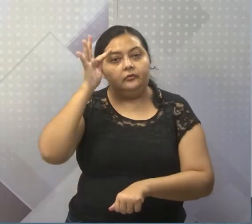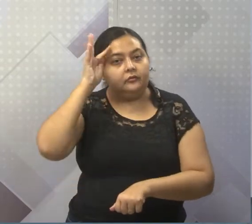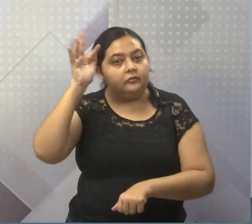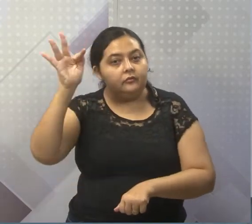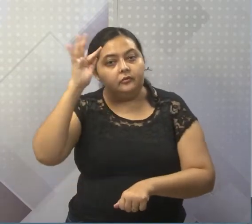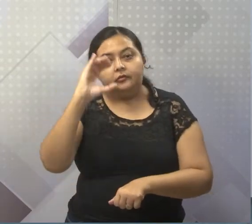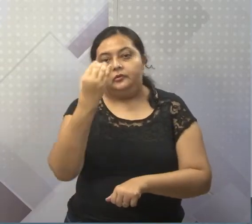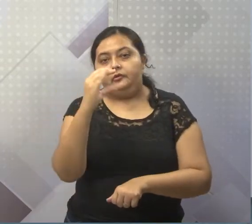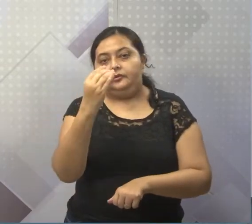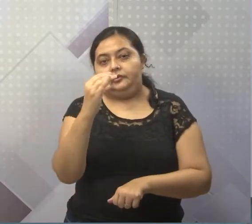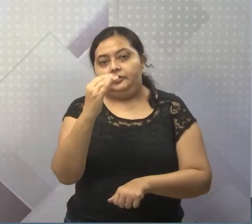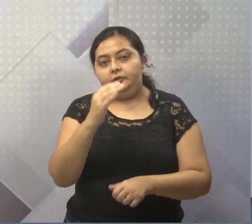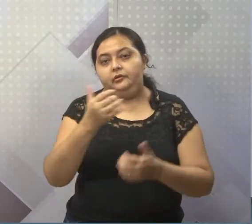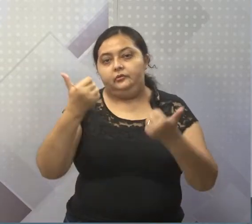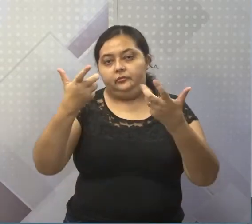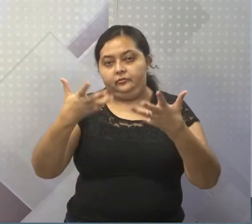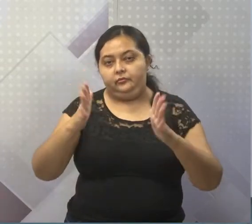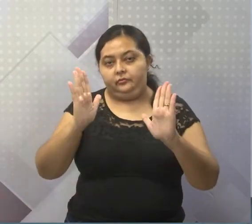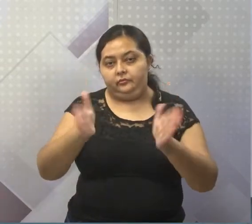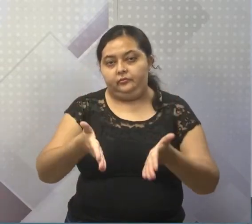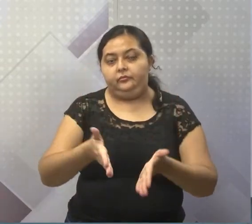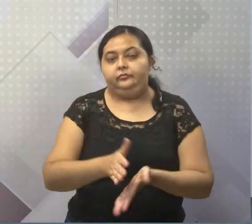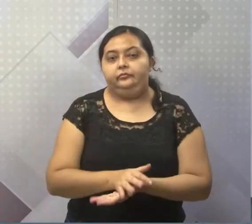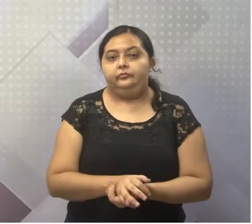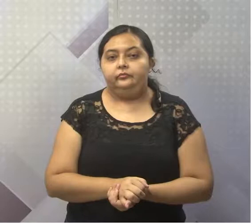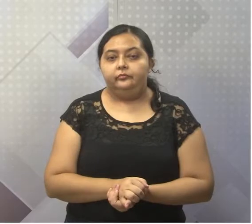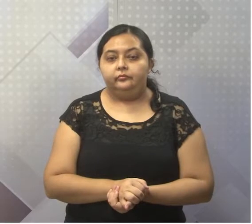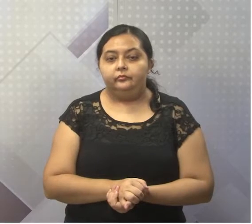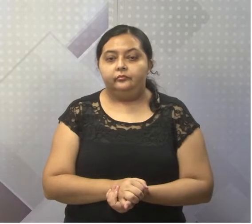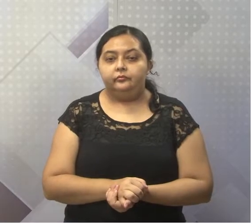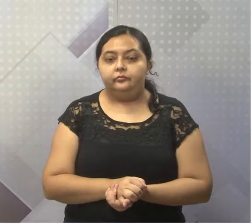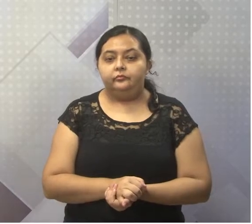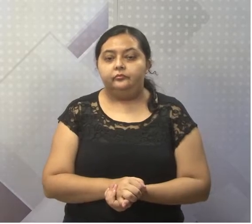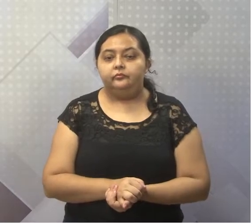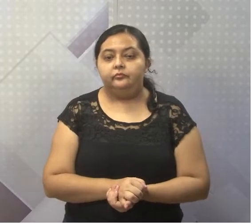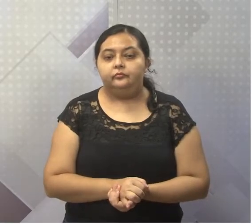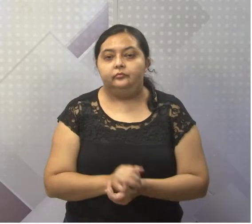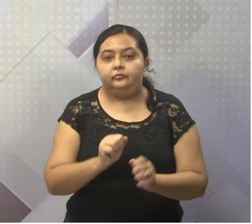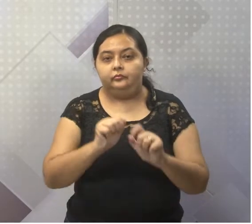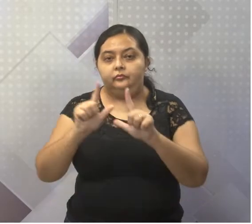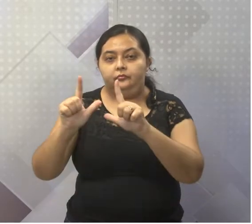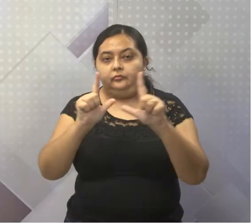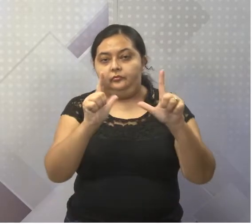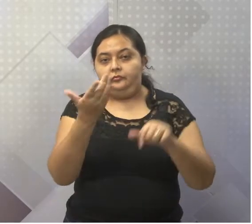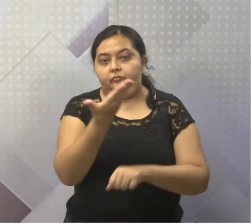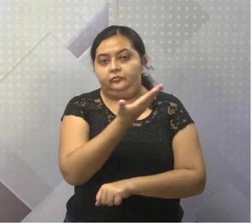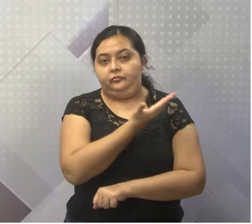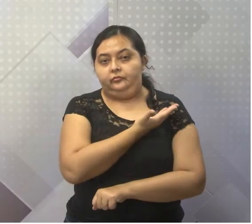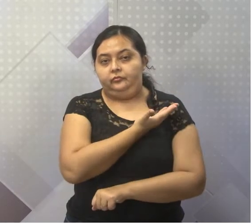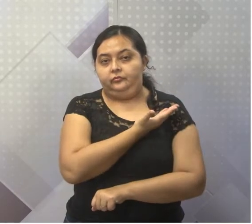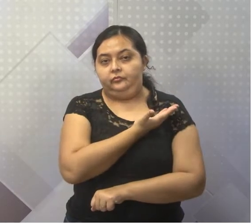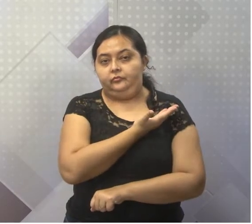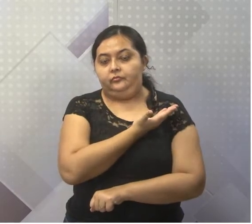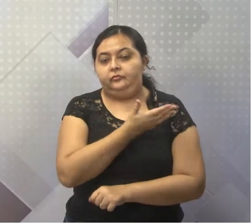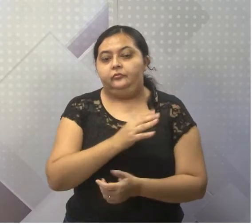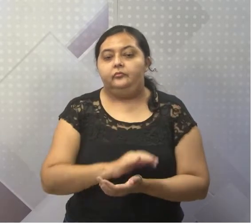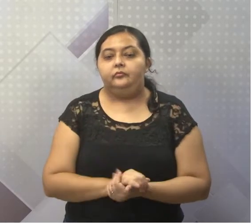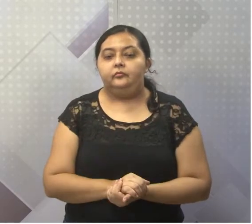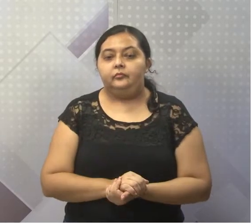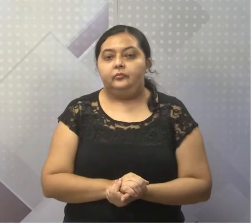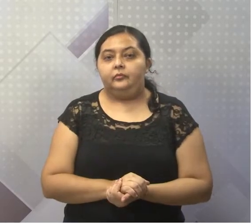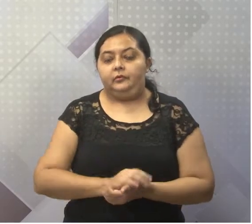e consciência como eu falei para vocês em É nesse próximos dali o que que ele fala aí ó